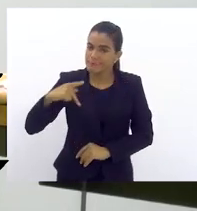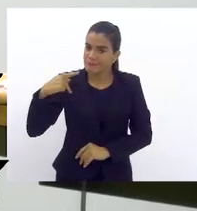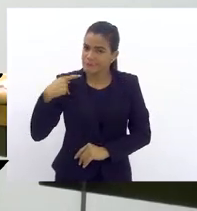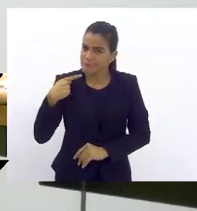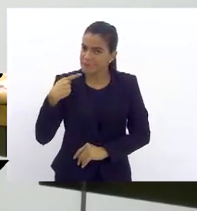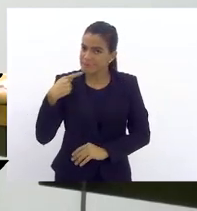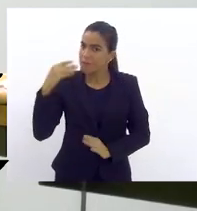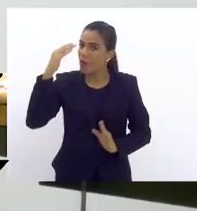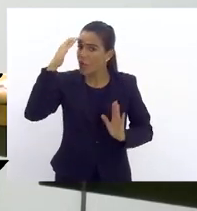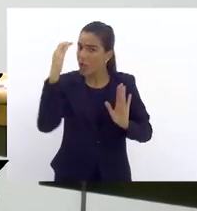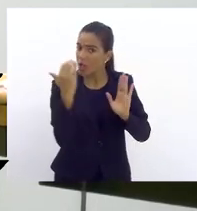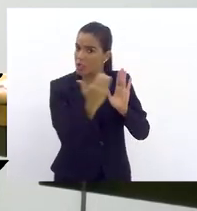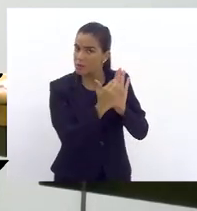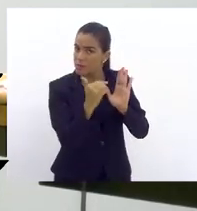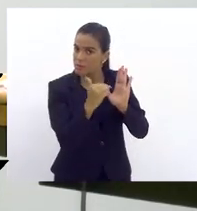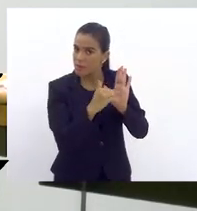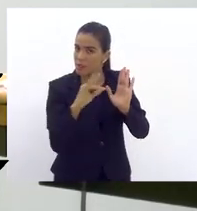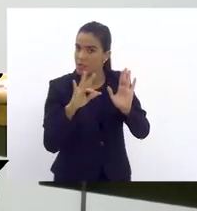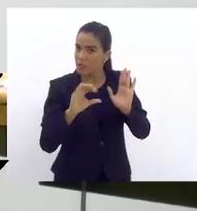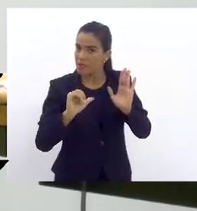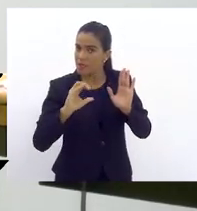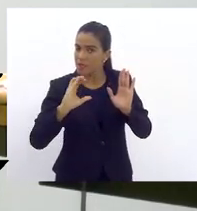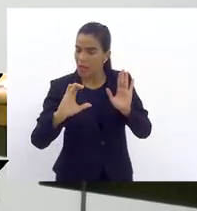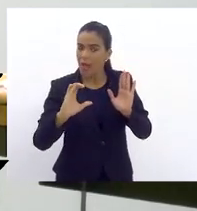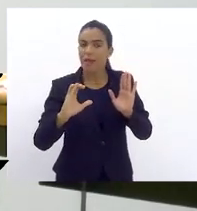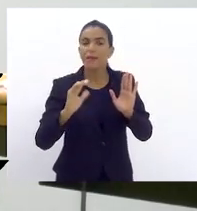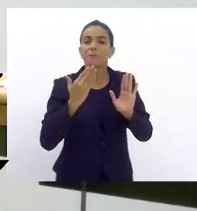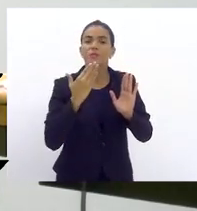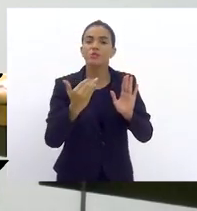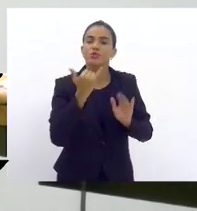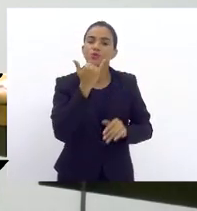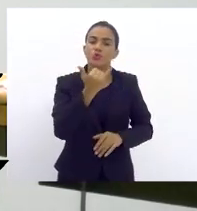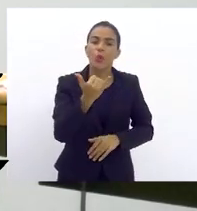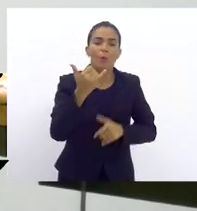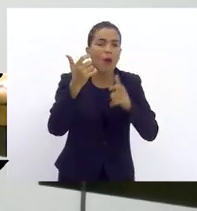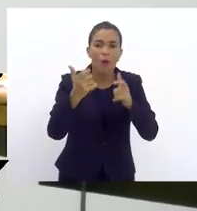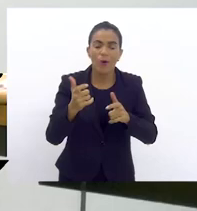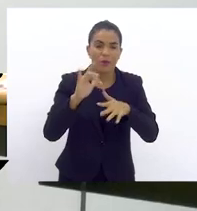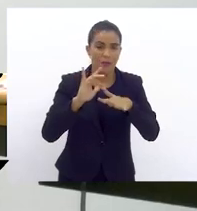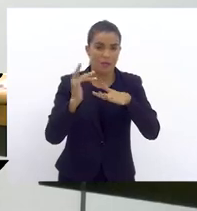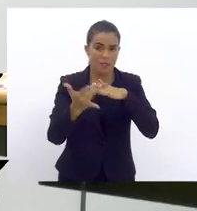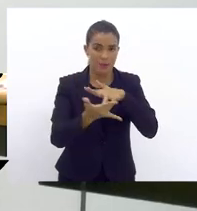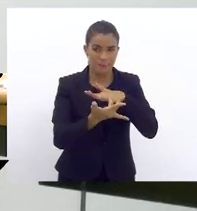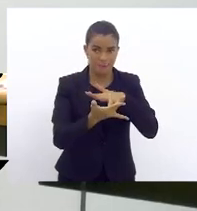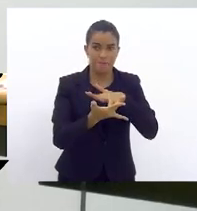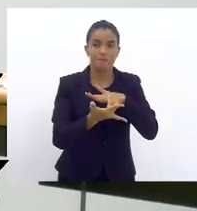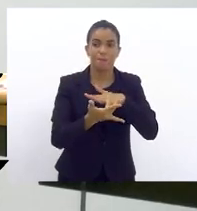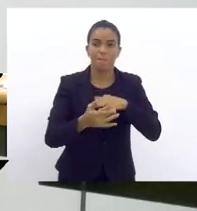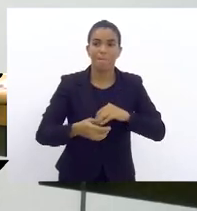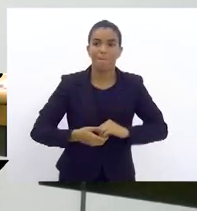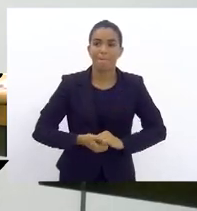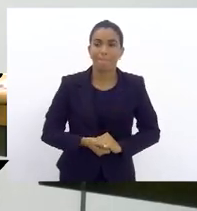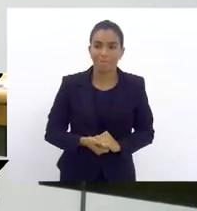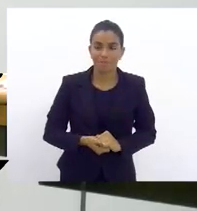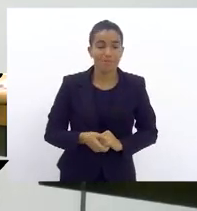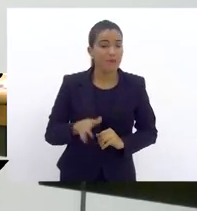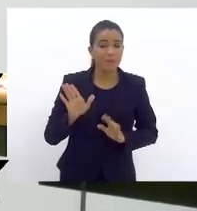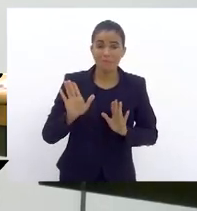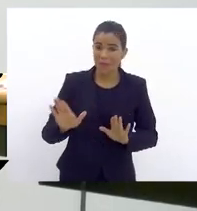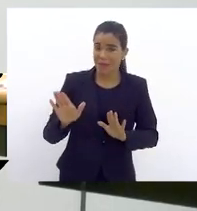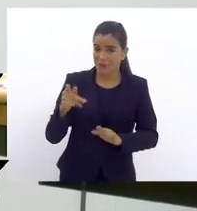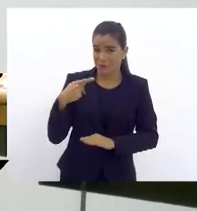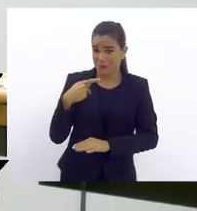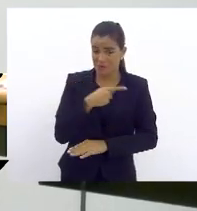cumprisse o tac 30 dias de retratação nas redes sociais e 10 audósias espalhado na cidade sendo que o Felipe